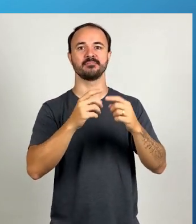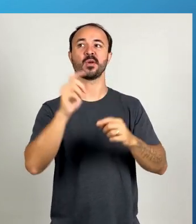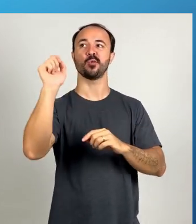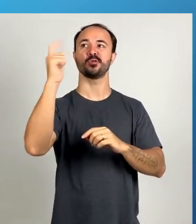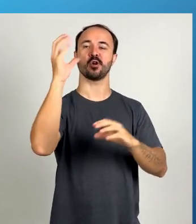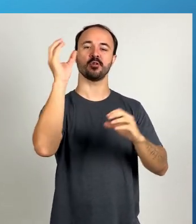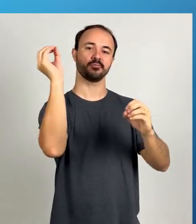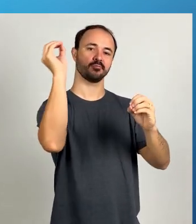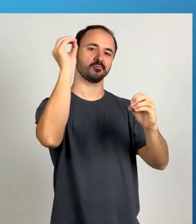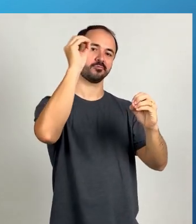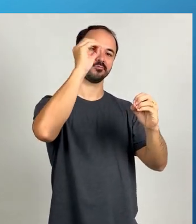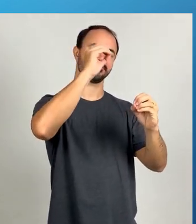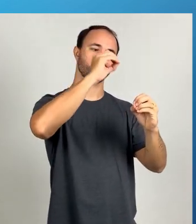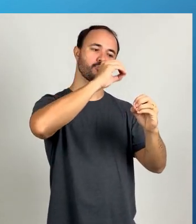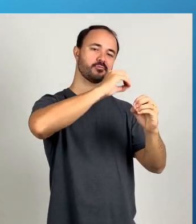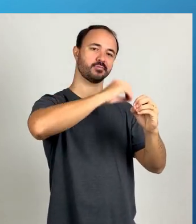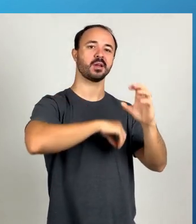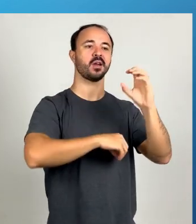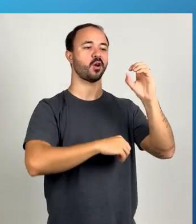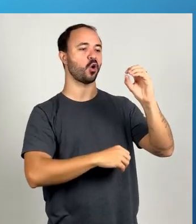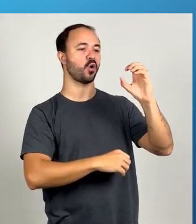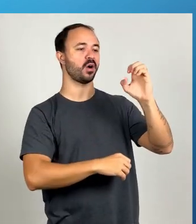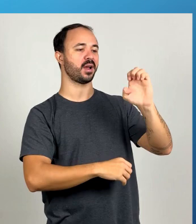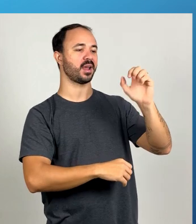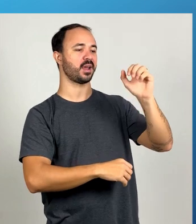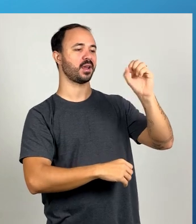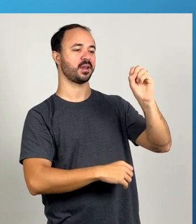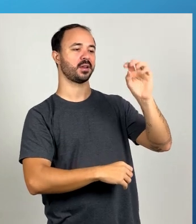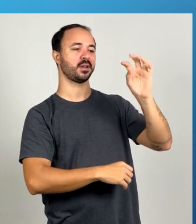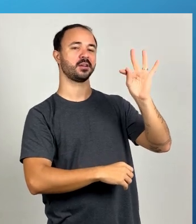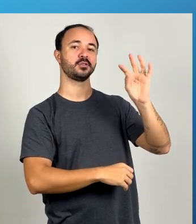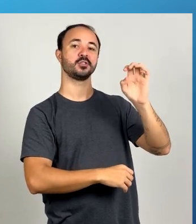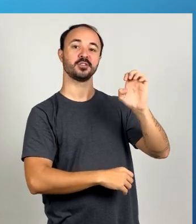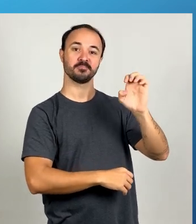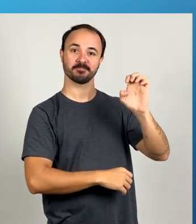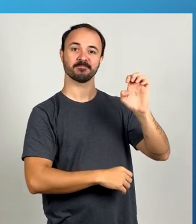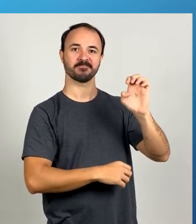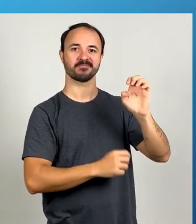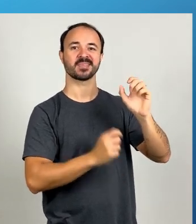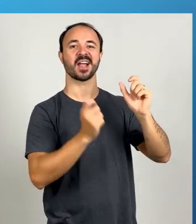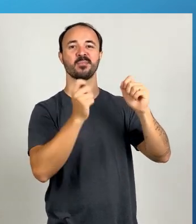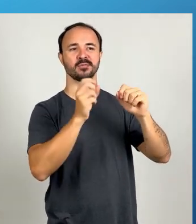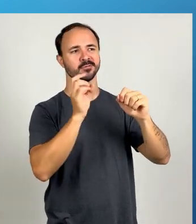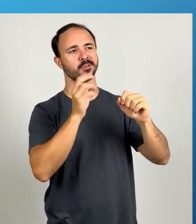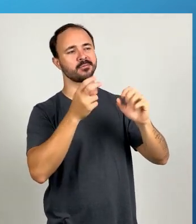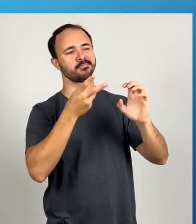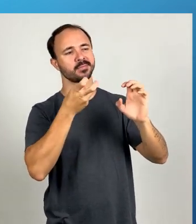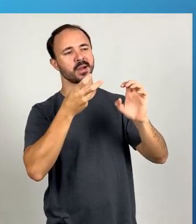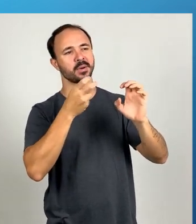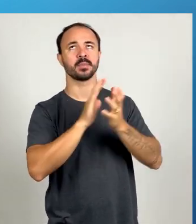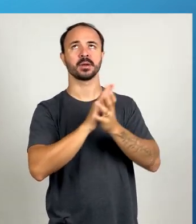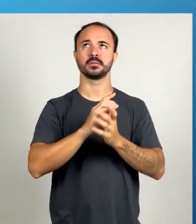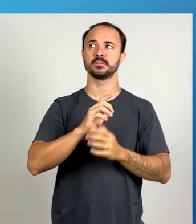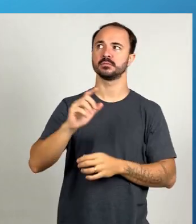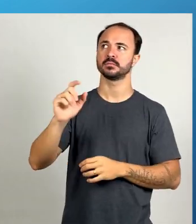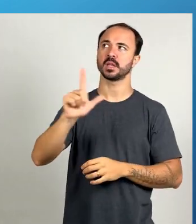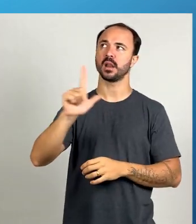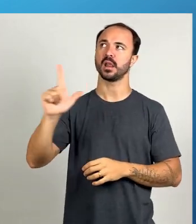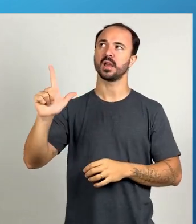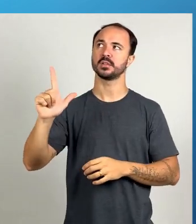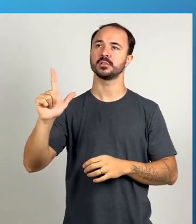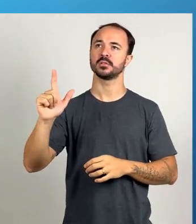põe no Rio Tocantins é o oeste. Aí é só você fazer a direção imaginária do sol. Vem para cá,